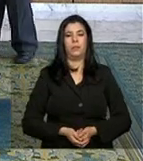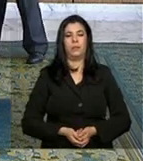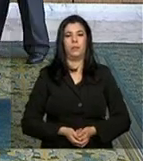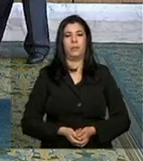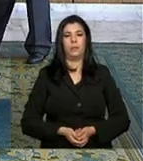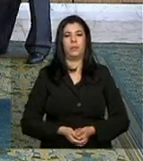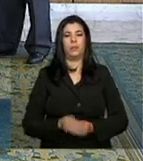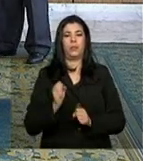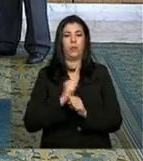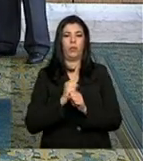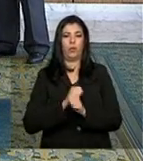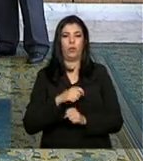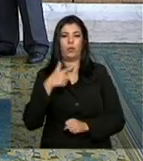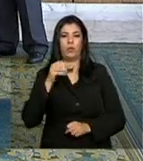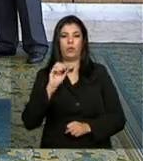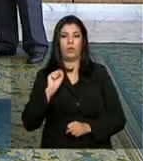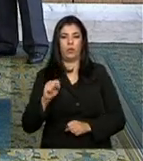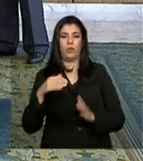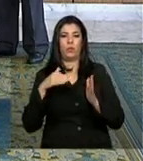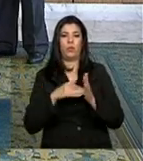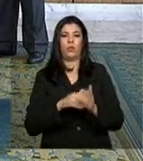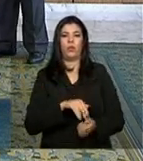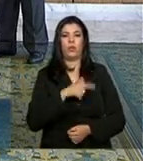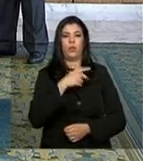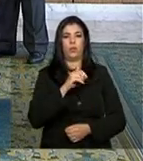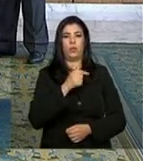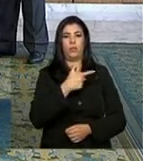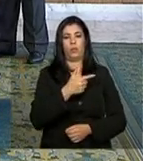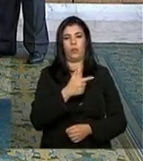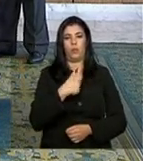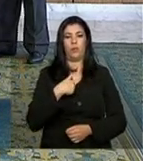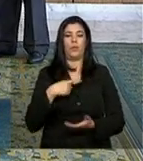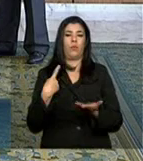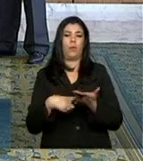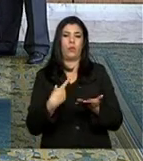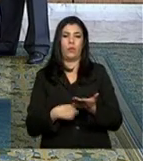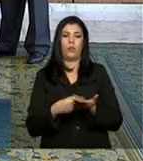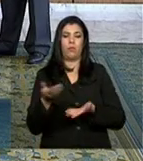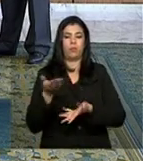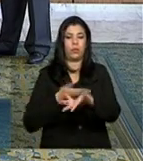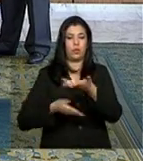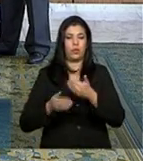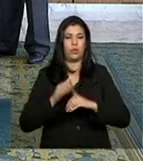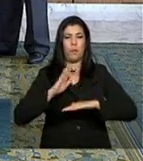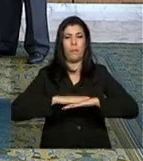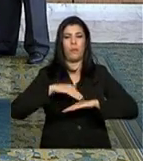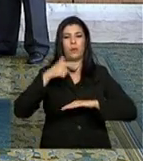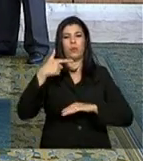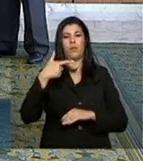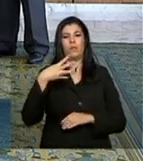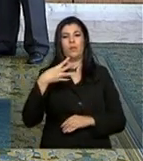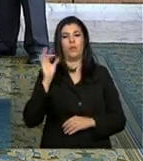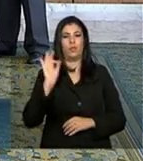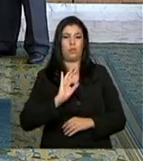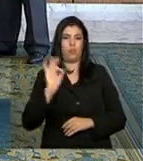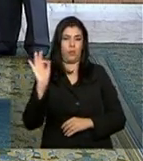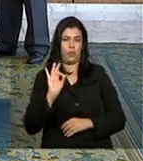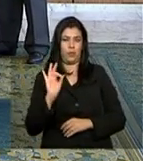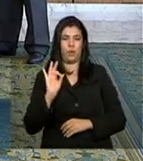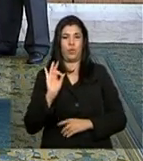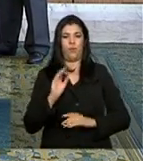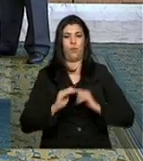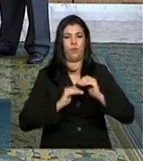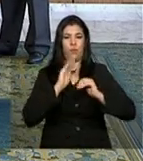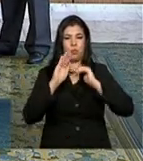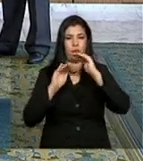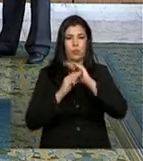De 2008 a 2012, o intercâmbio comercial entre Brasil e Finlândia cresceu 24%, passando de